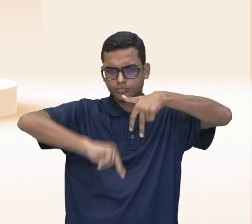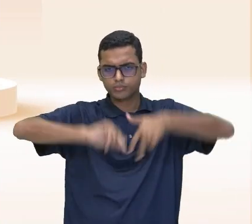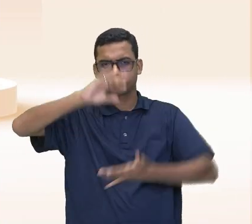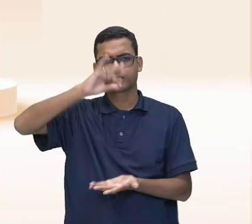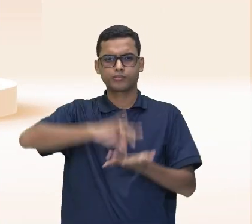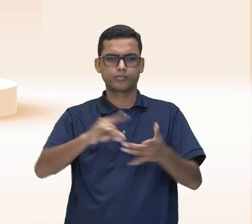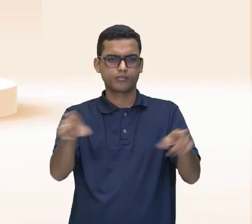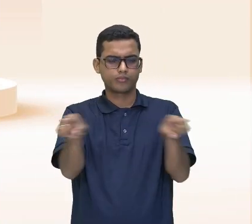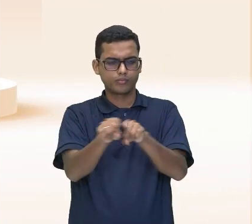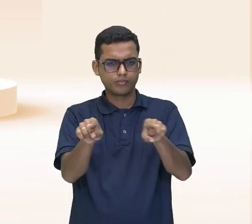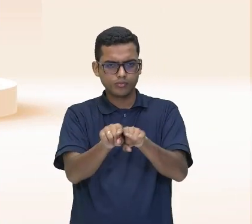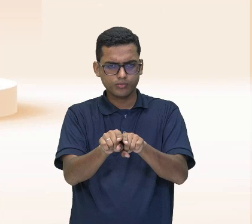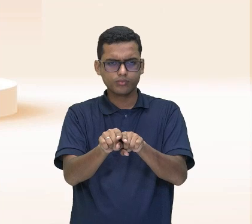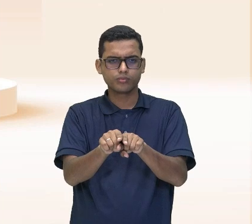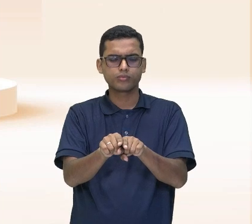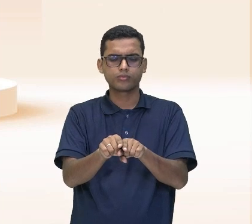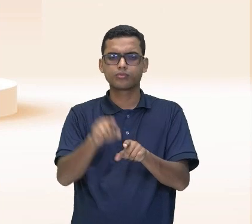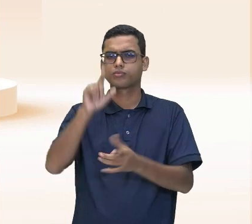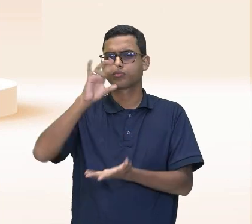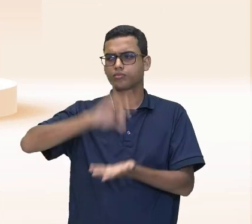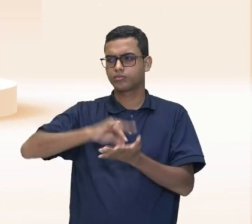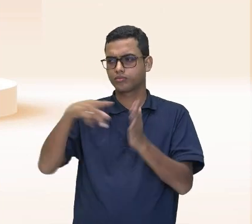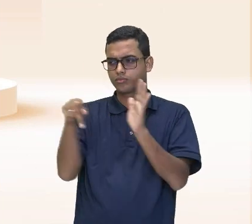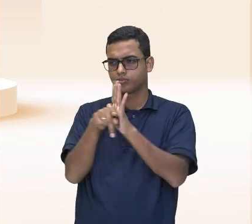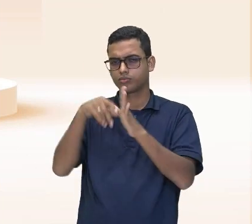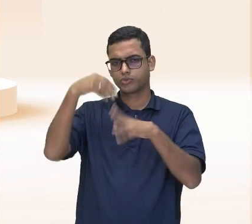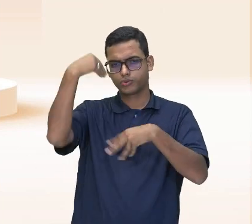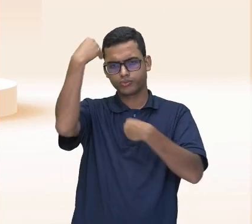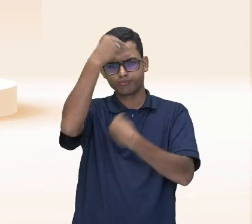da sexualidade, vocês sabiam disso?